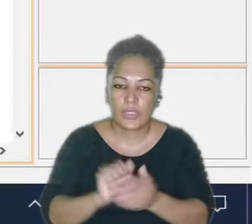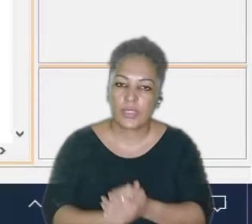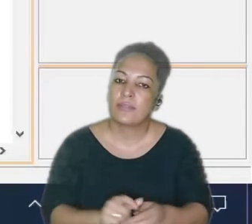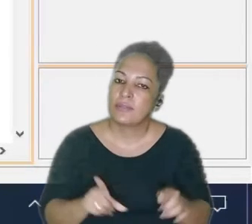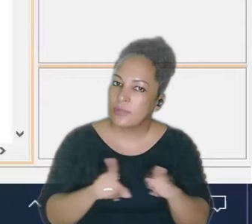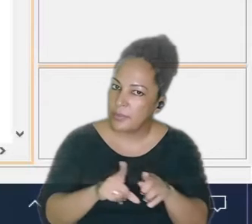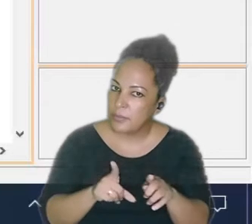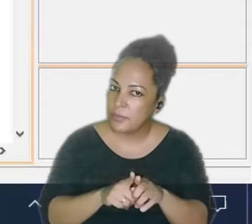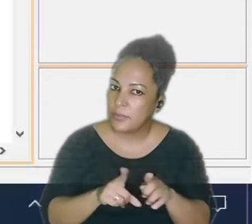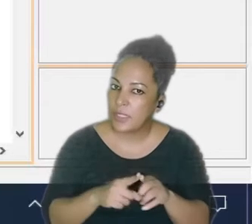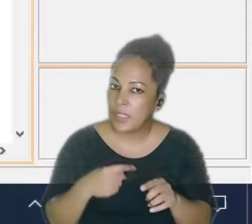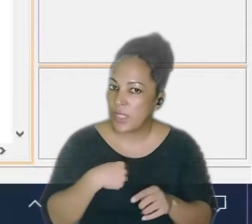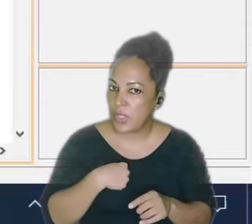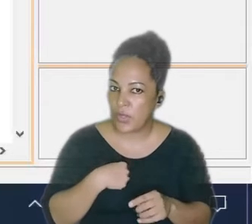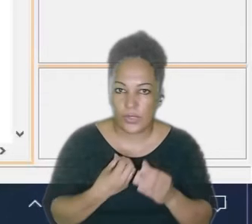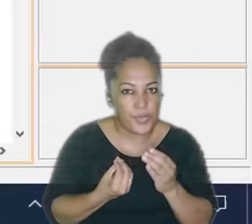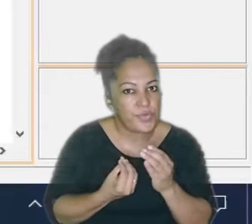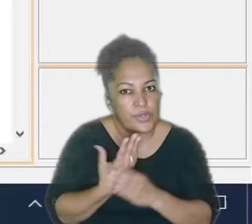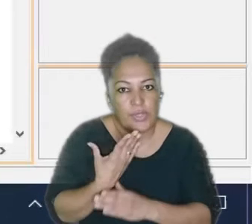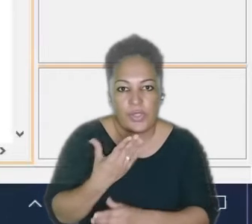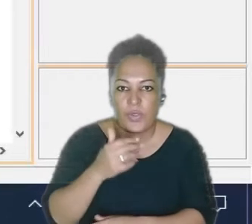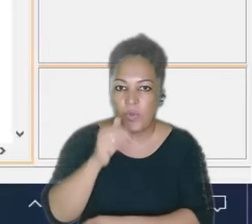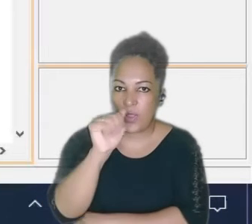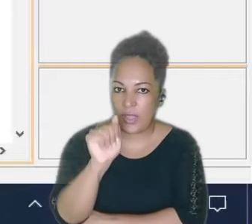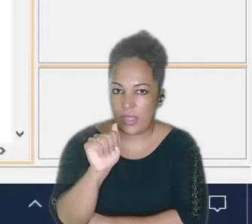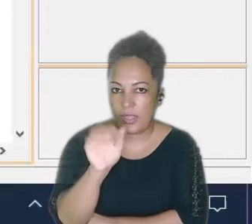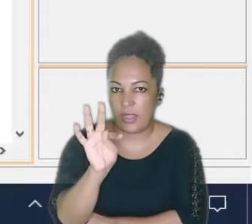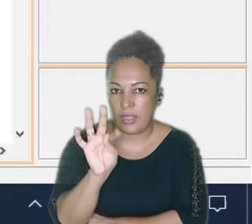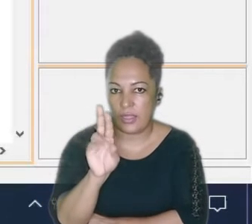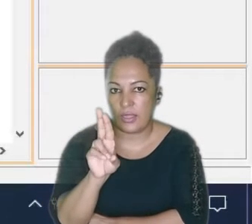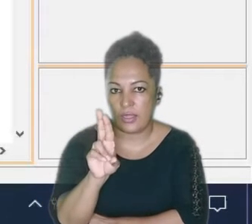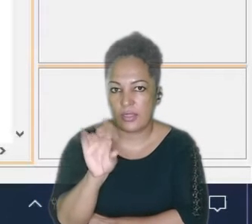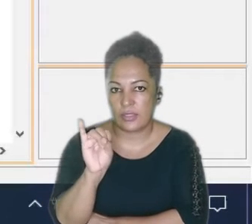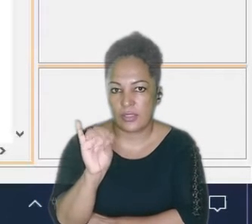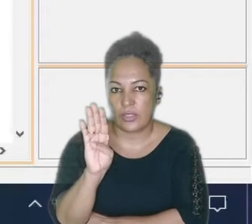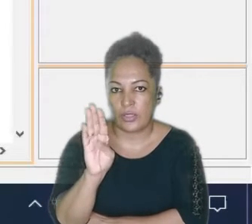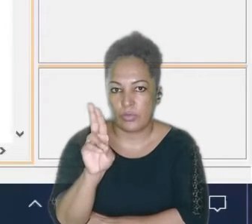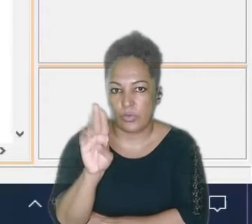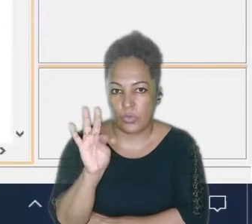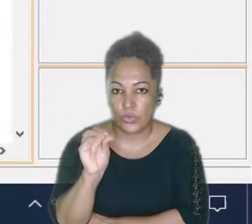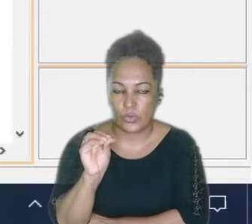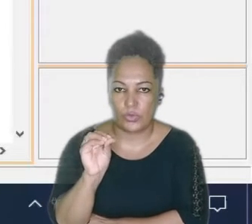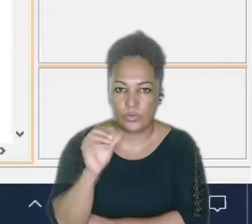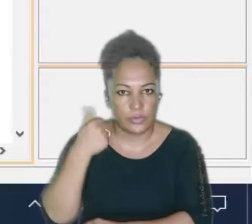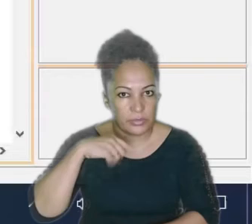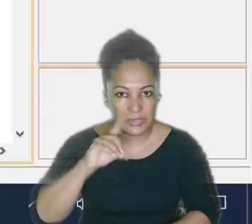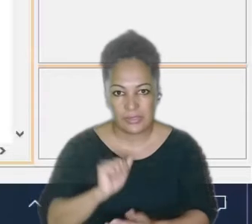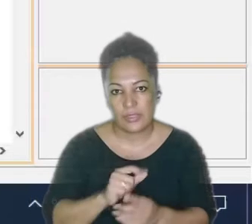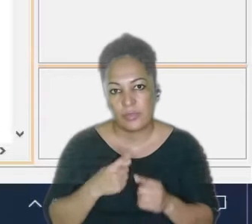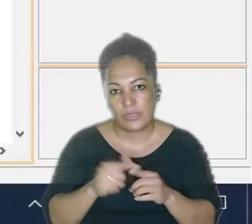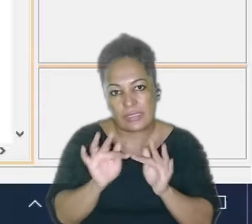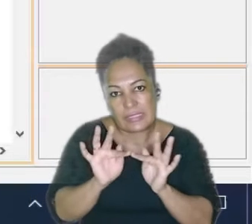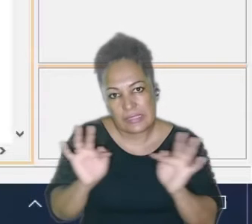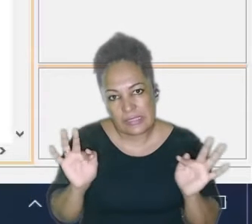vendida, logo eu não crio um atributo chamado passagem aqui, certo? Porque um